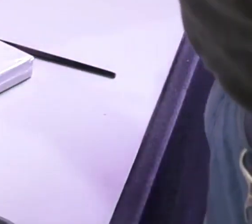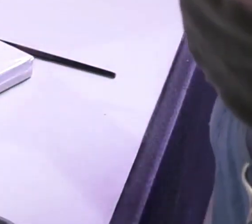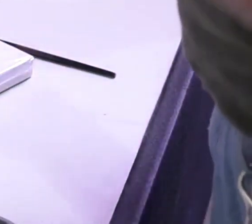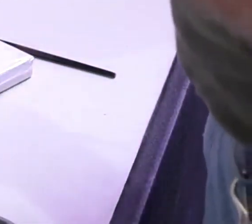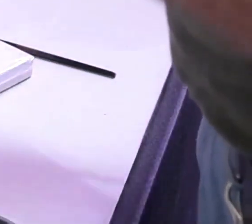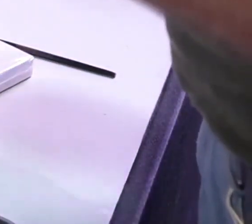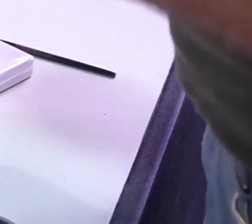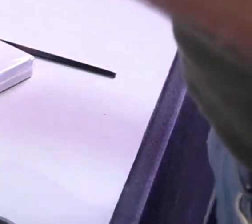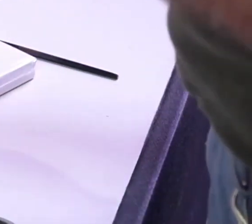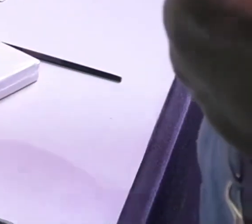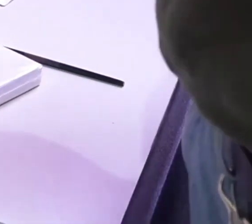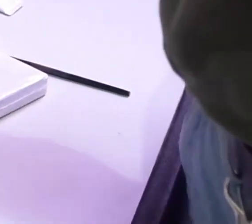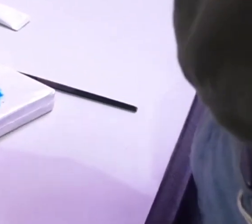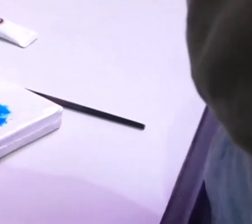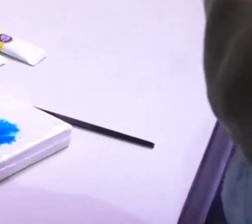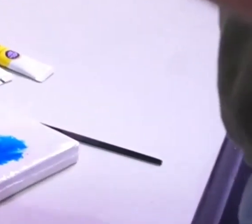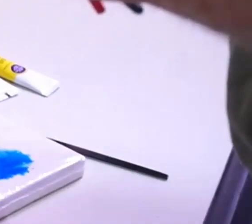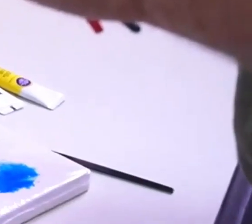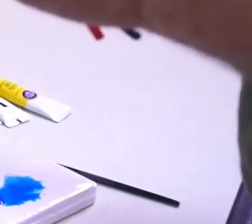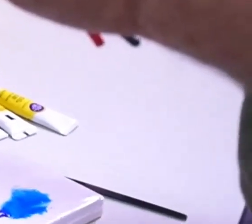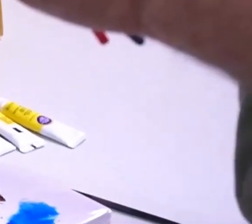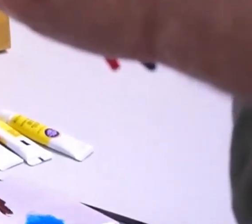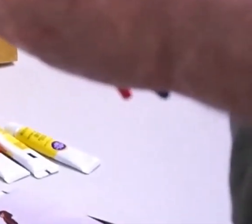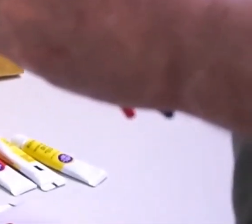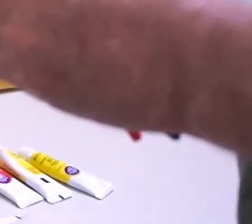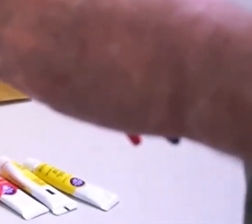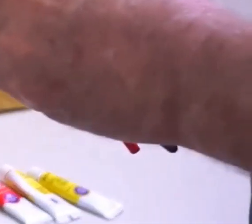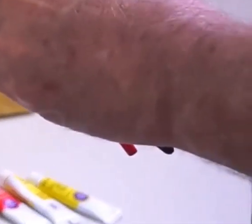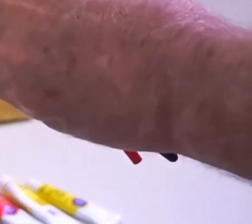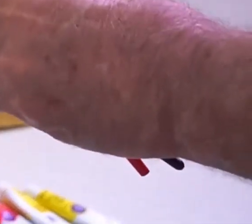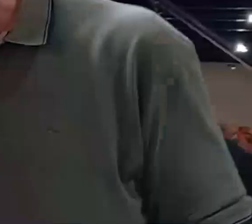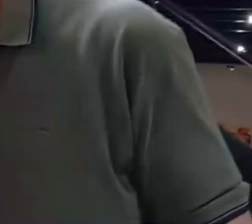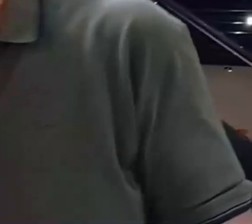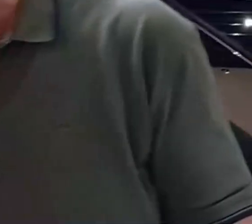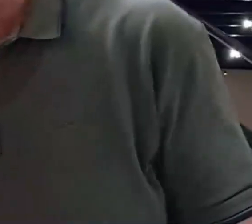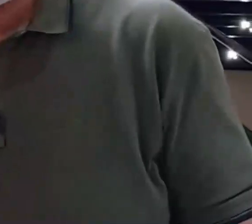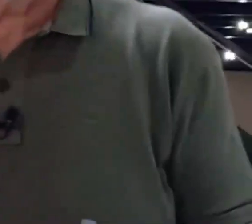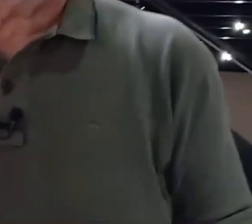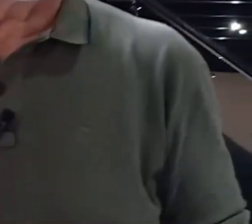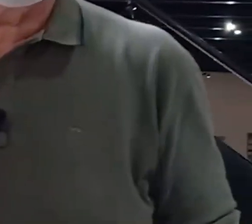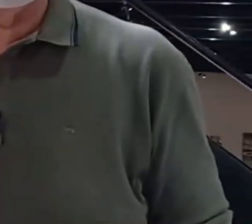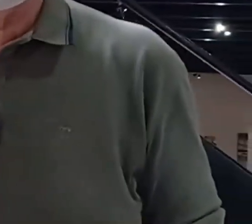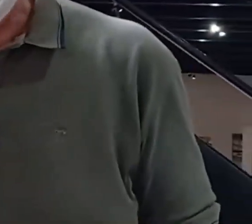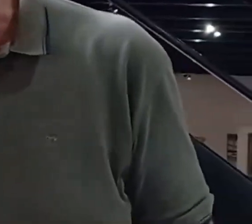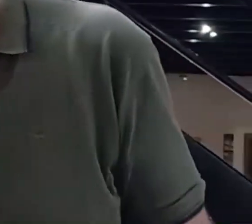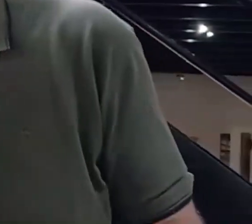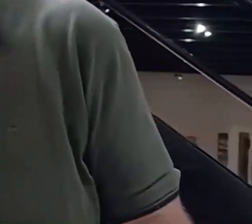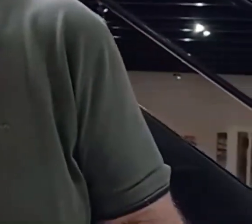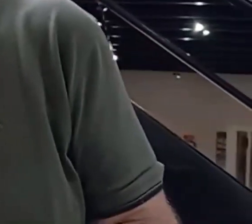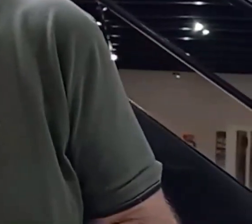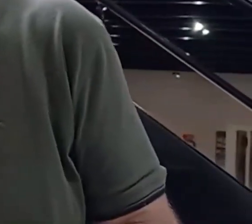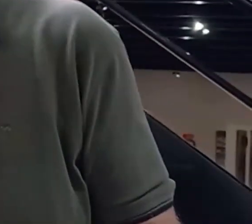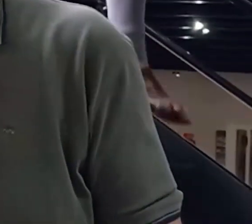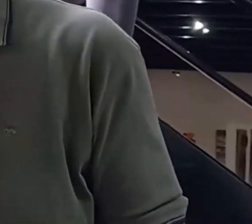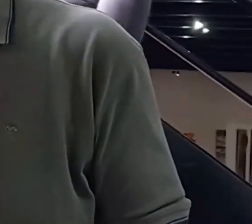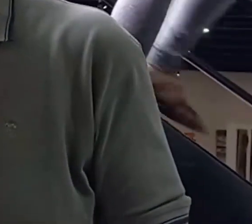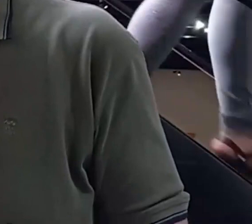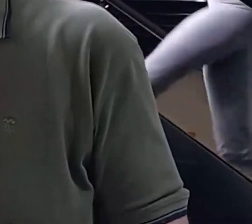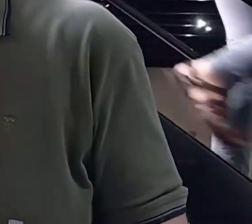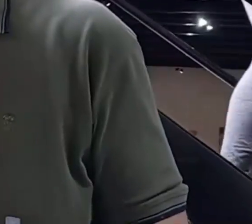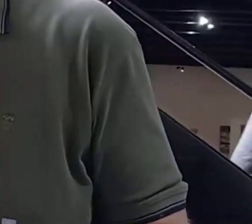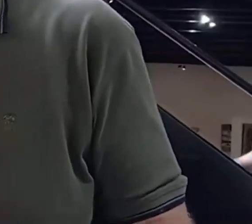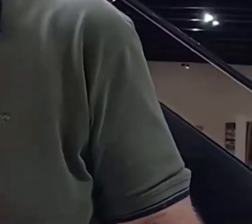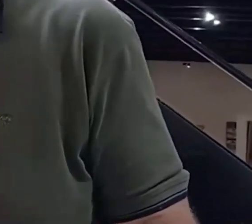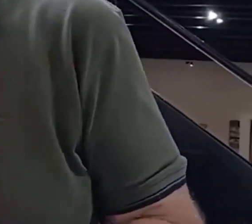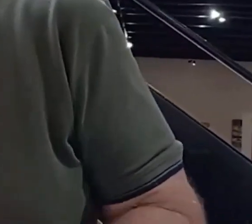um mestre, aí quer mostrar que pode ser possível essa técnica, e você vai lá com o tubo, né? Eu faço muito isso, às vezes